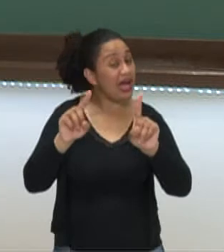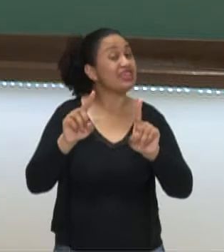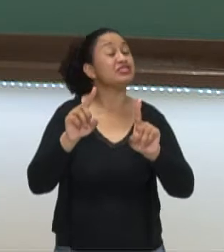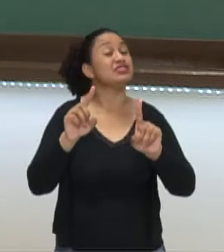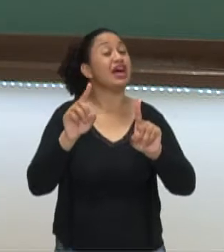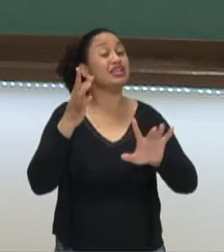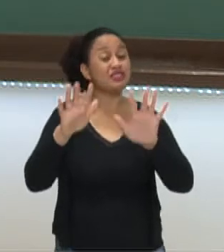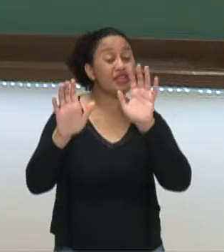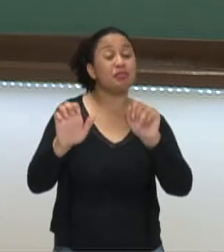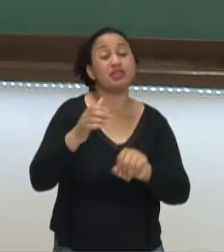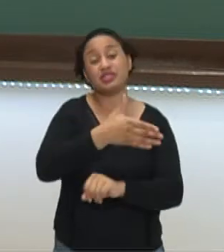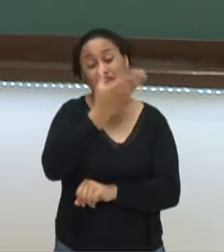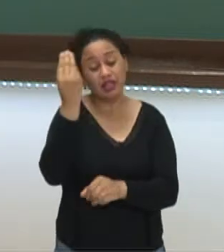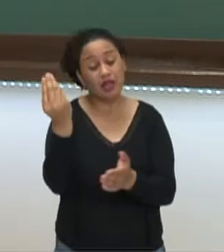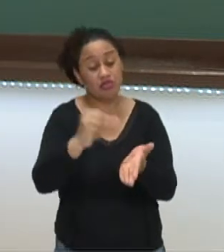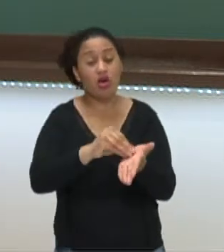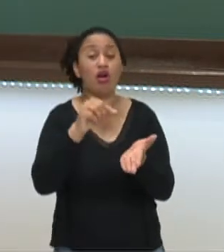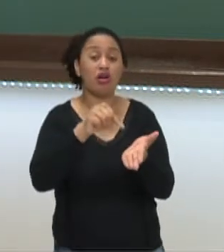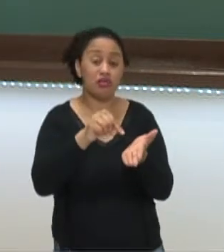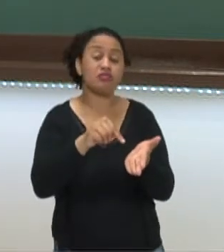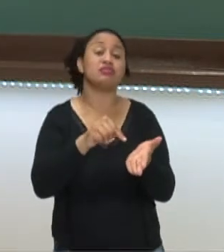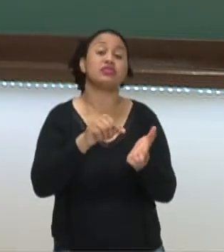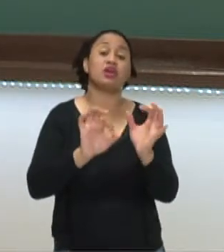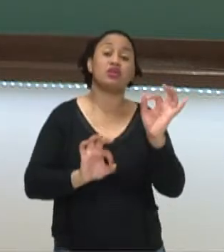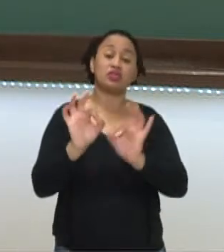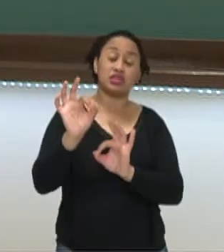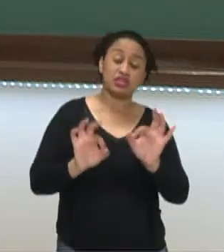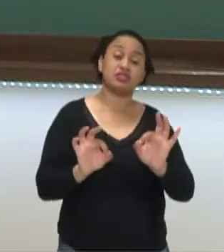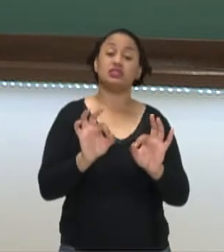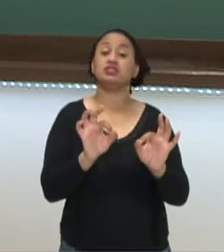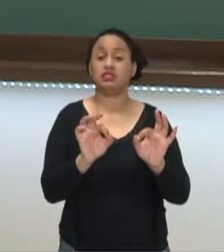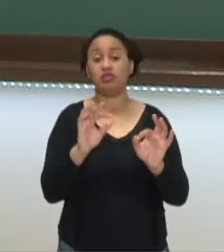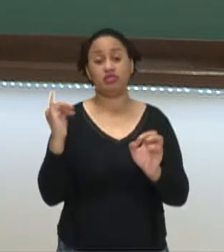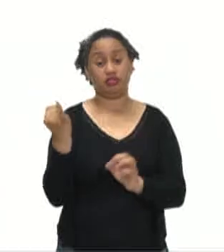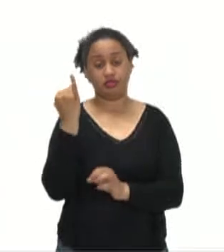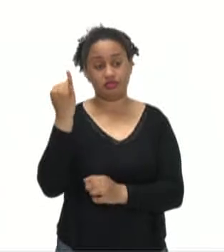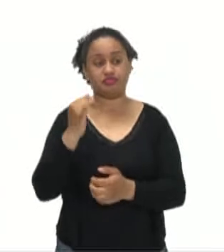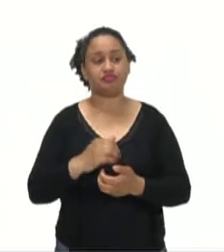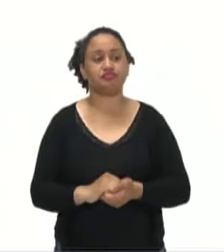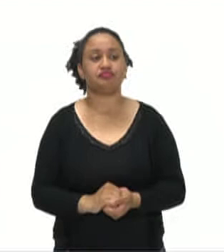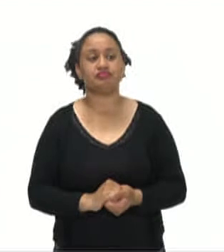na memória, tenha anotado a sua organização das múltiplas tarefas.